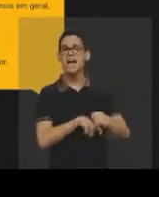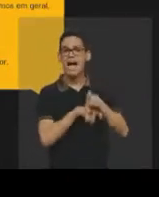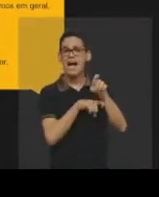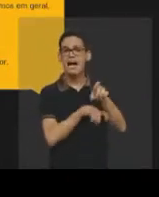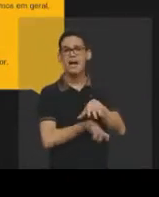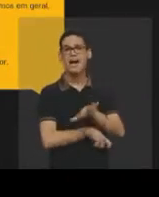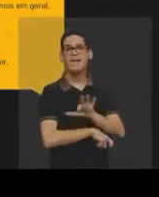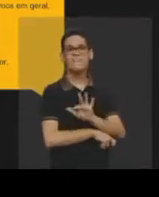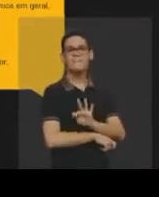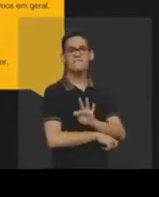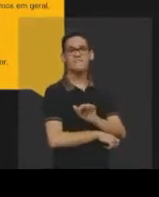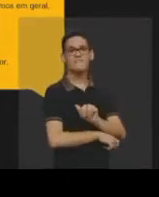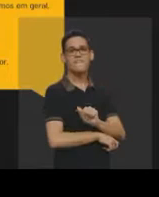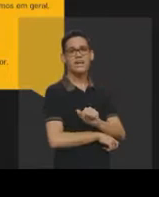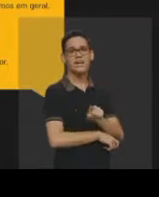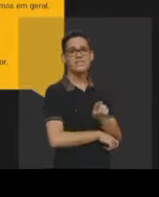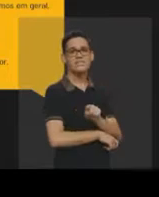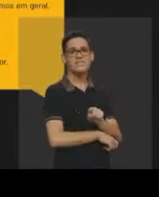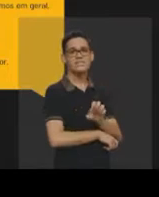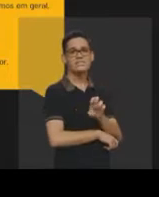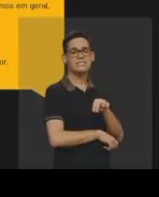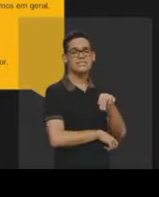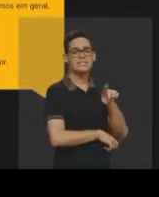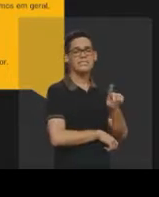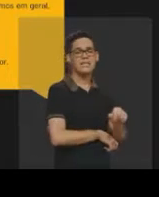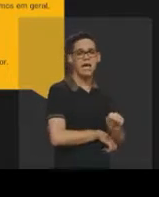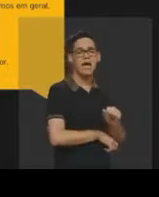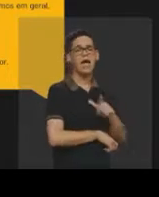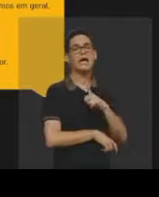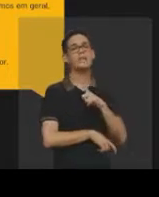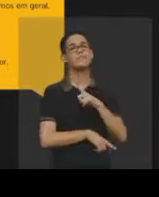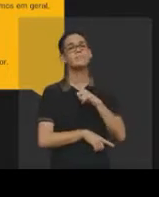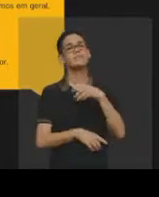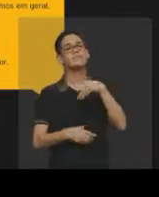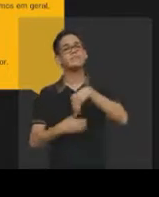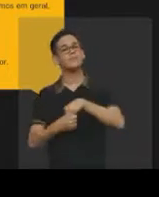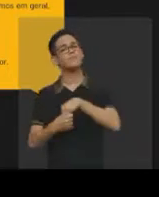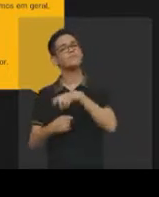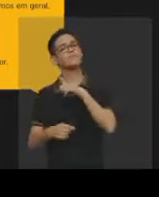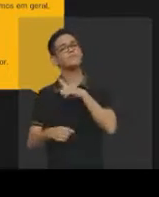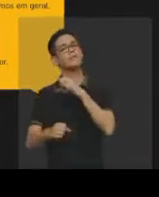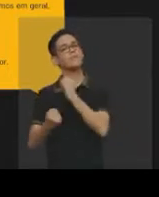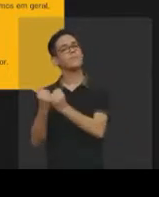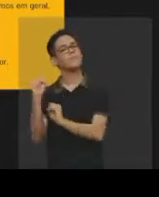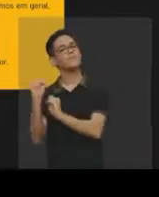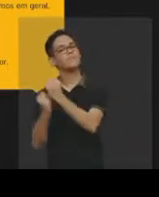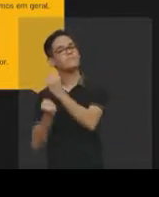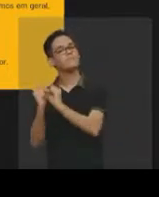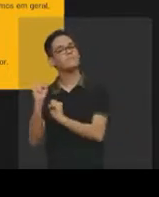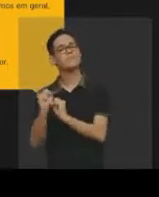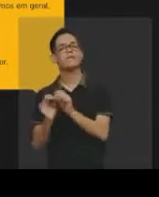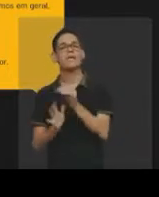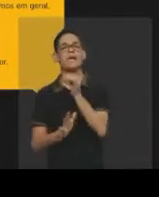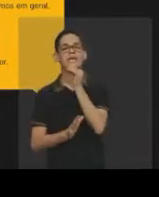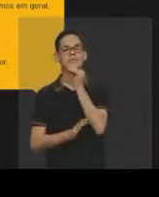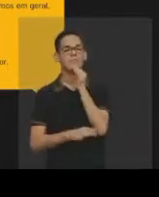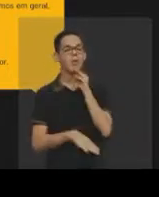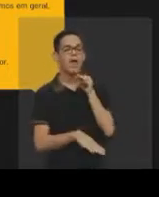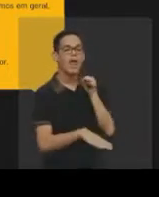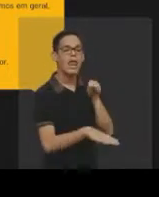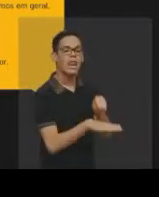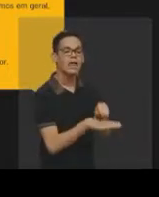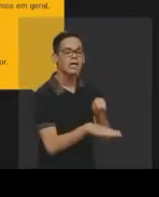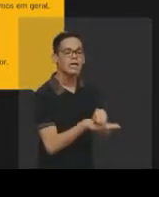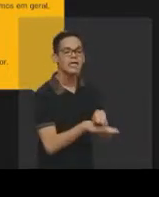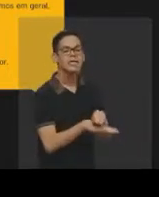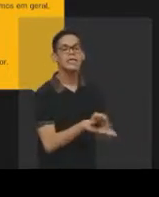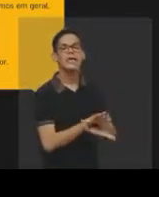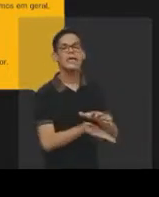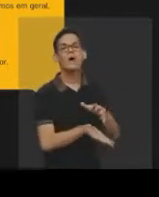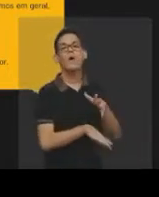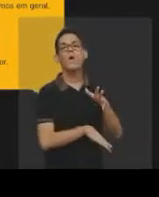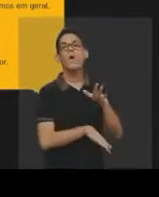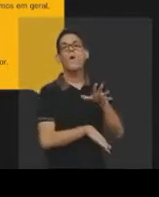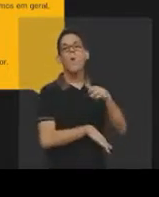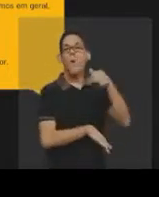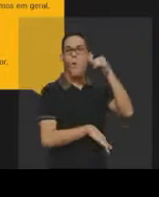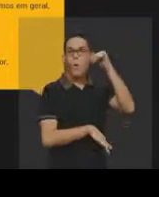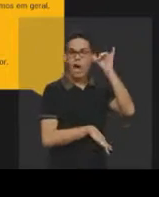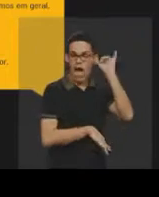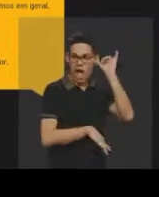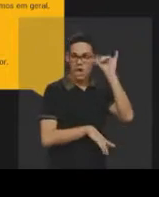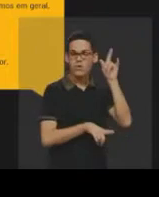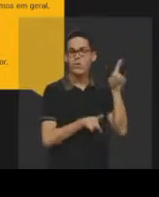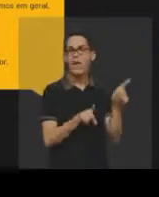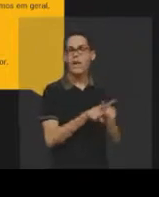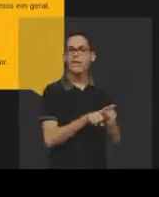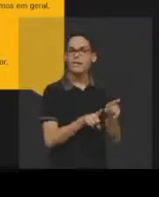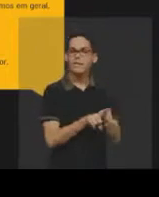dentro da própria unidade, suponhamos, ela cultiva, ela cria o gado e ela também já